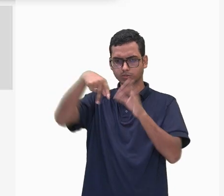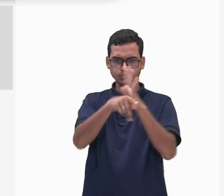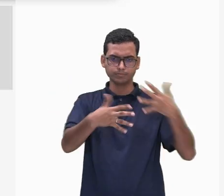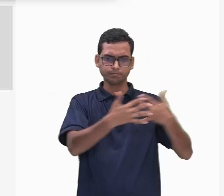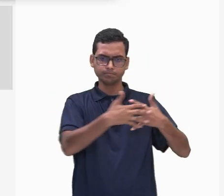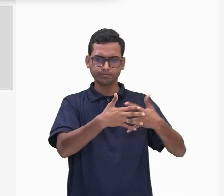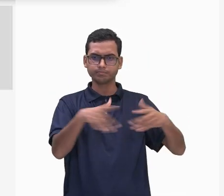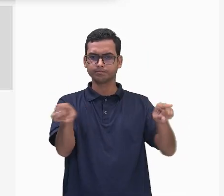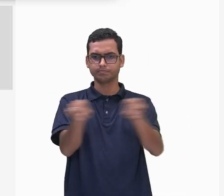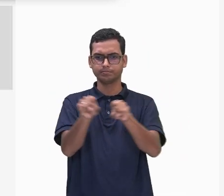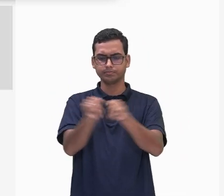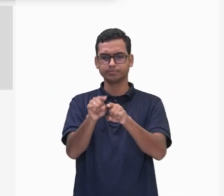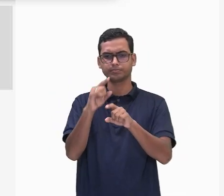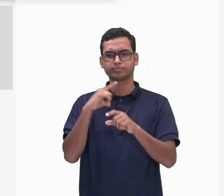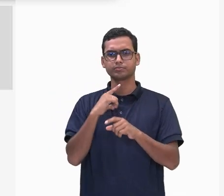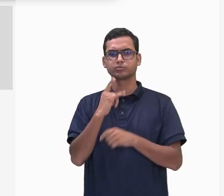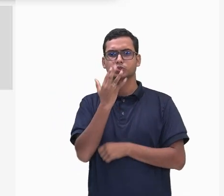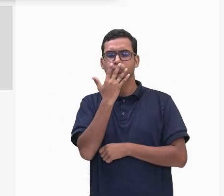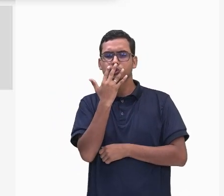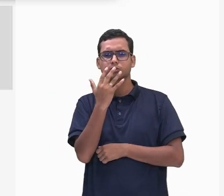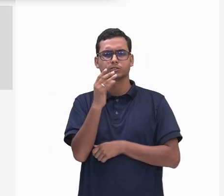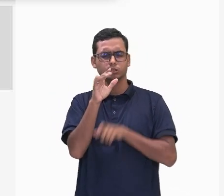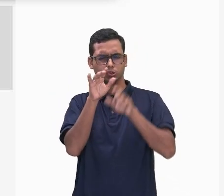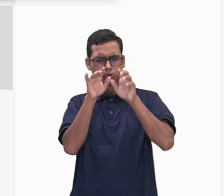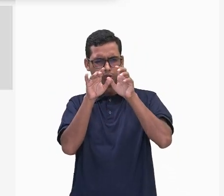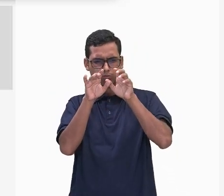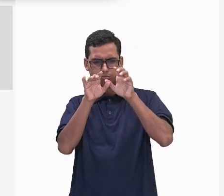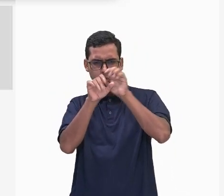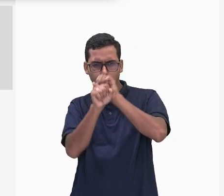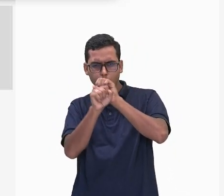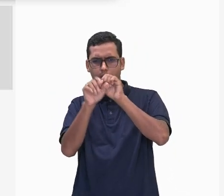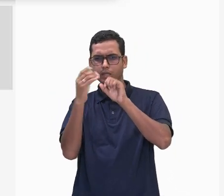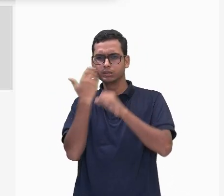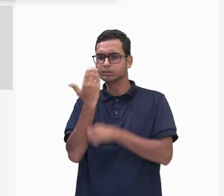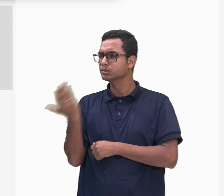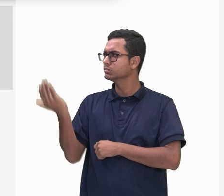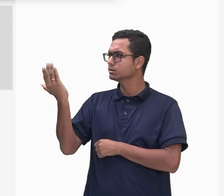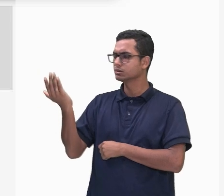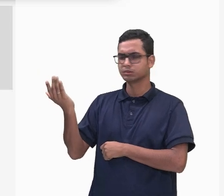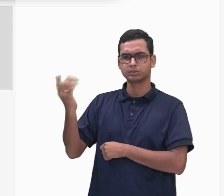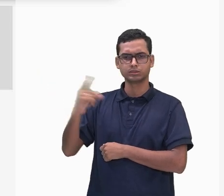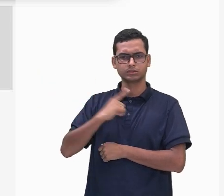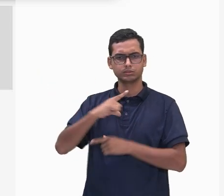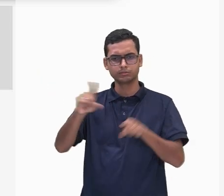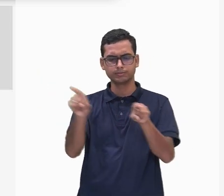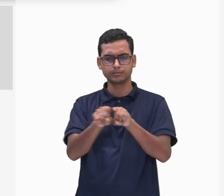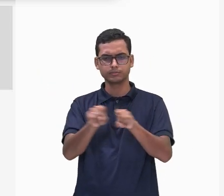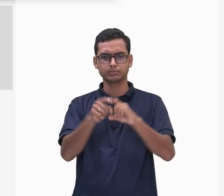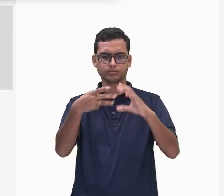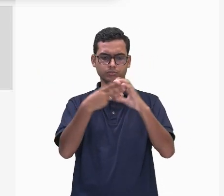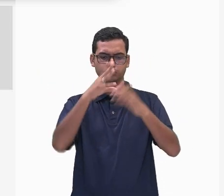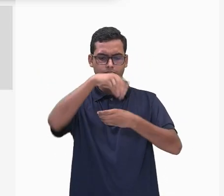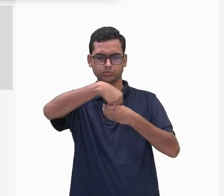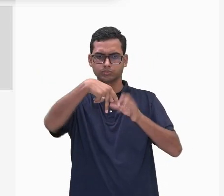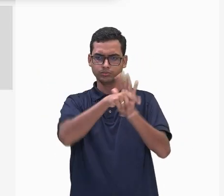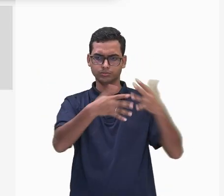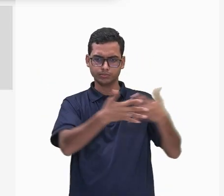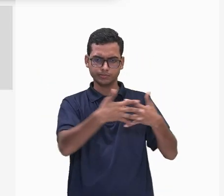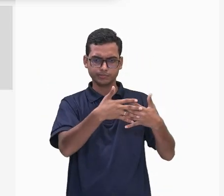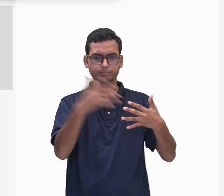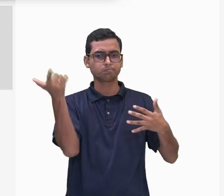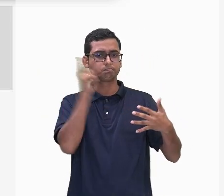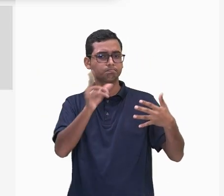Né? Aquelas regiões ali mais escurinhas representam para a gente as células que compõem determinado tipo de tecido. E aí a gente